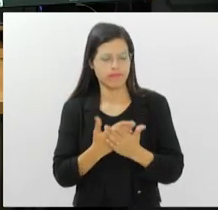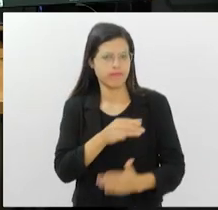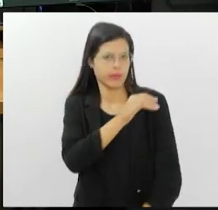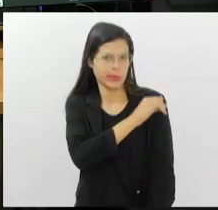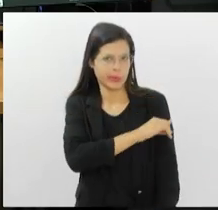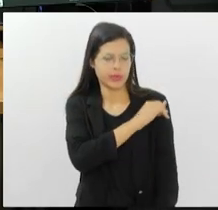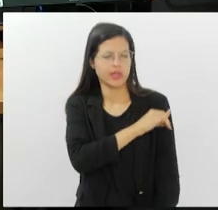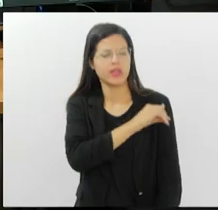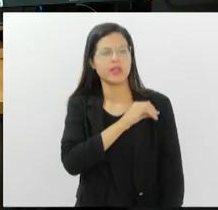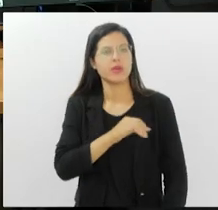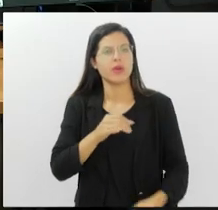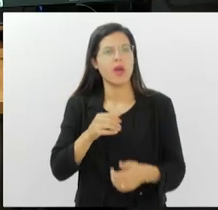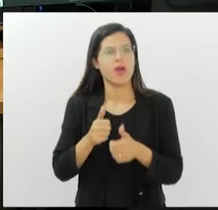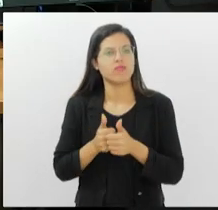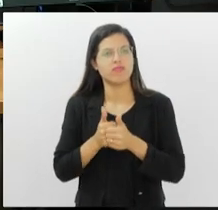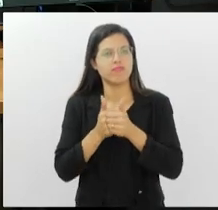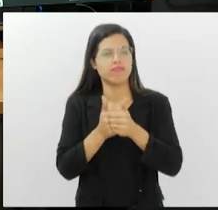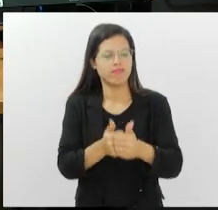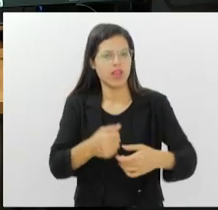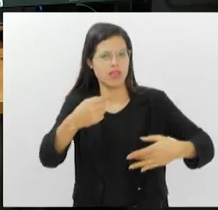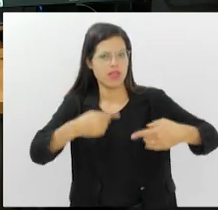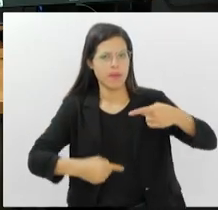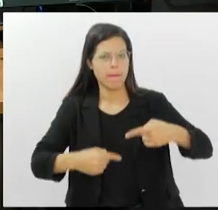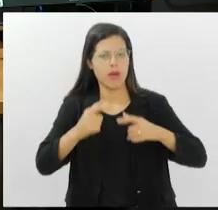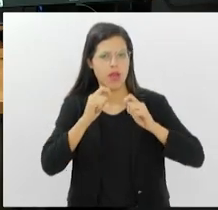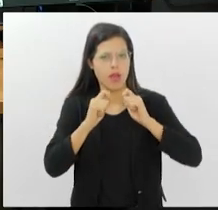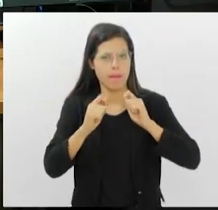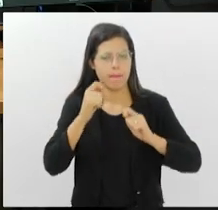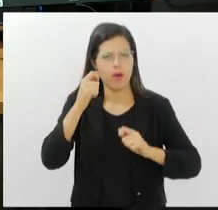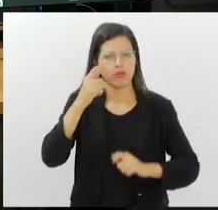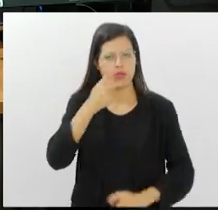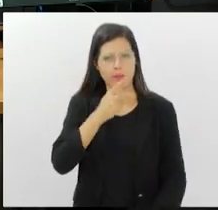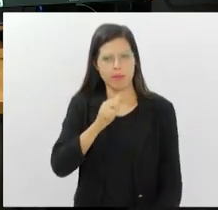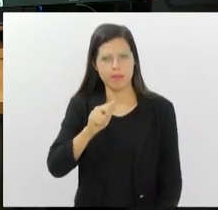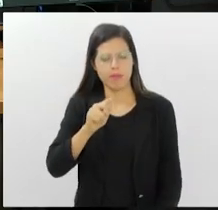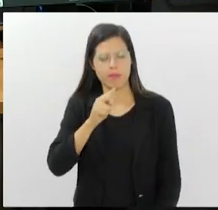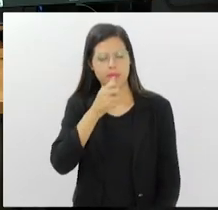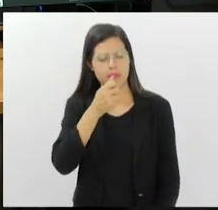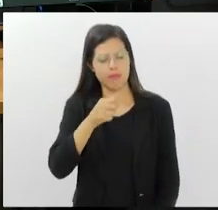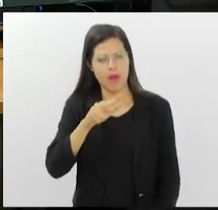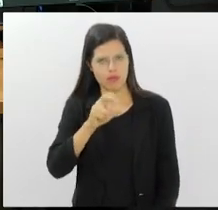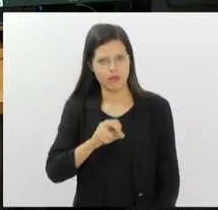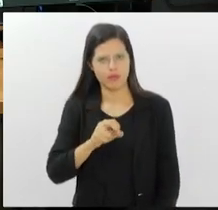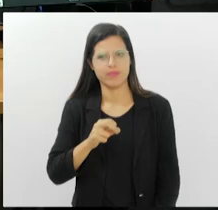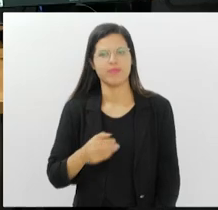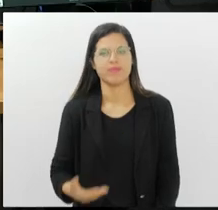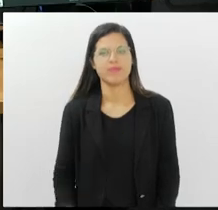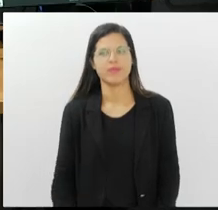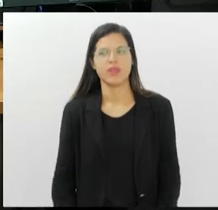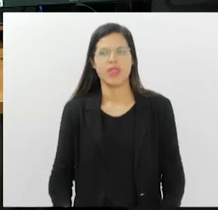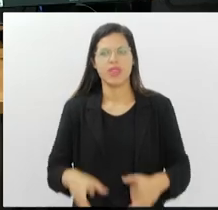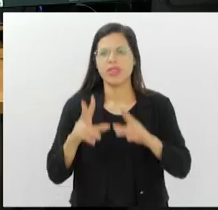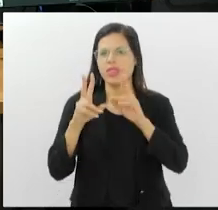Quem acompanha as discussões nesta sexta é o repórter Paulo Vitor Viviani. Bom dia, PV. Quais os temas de